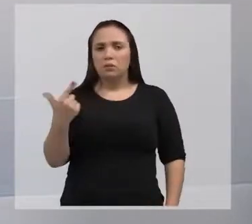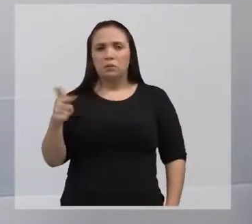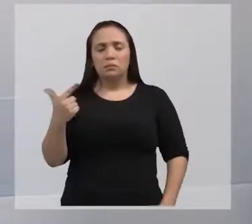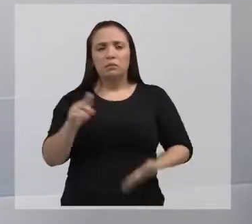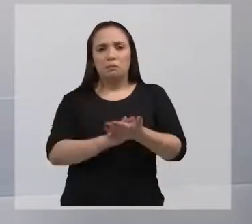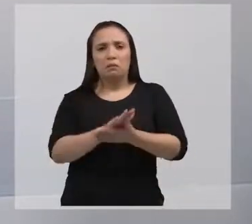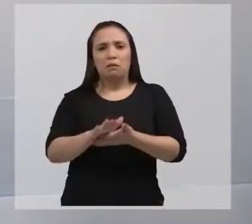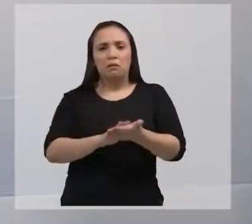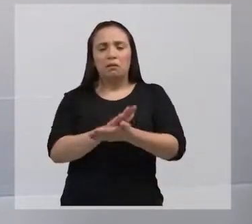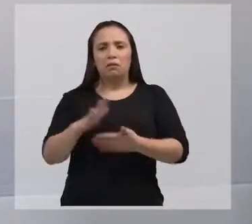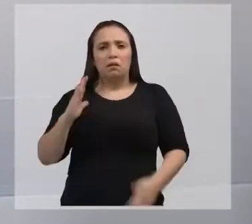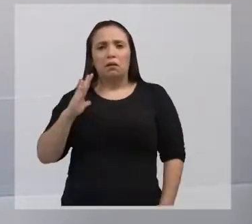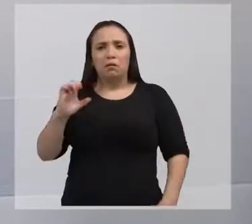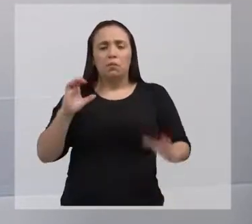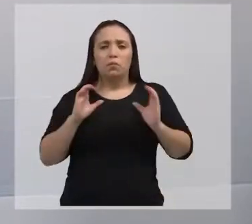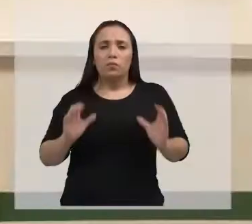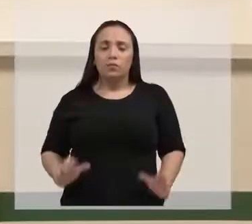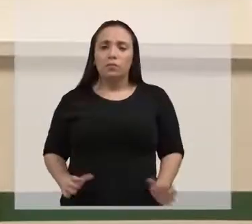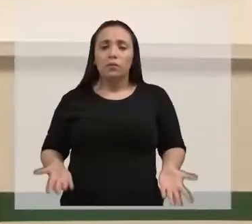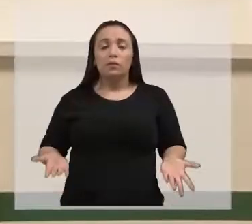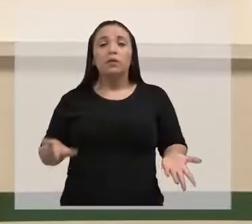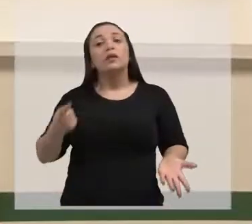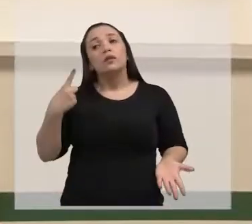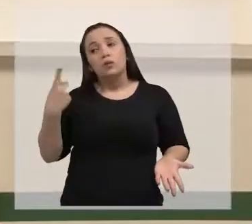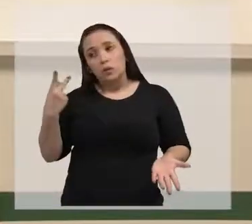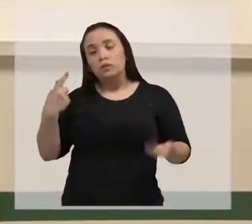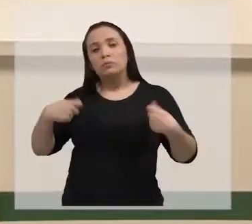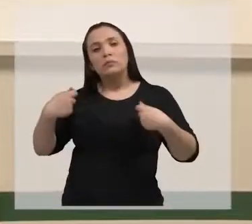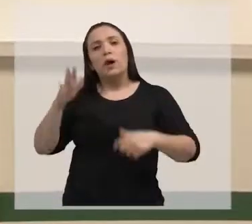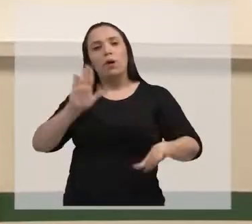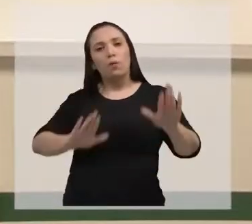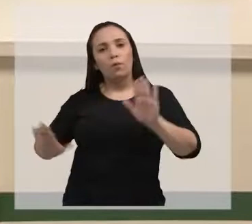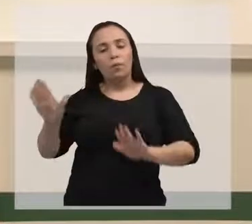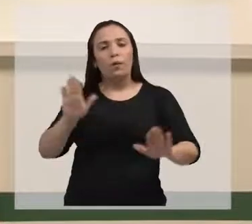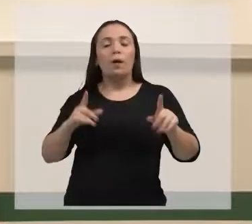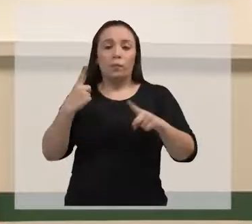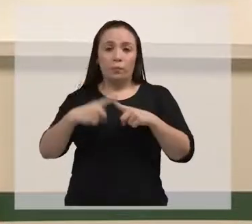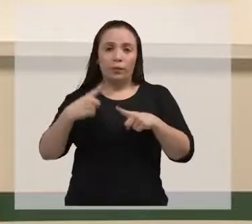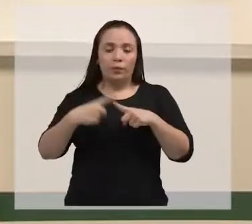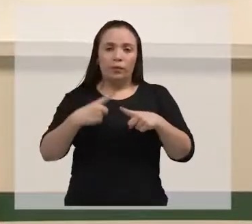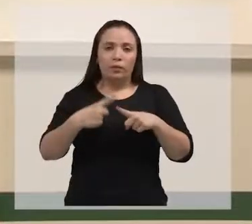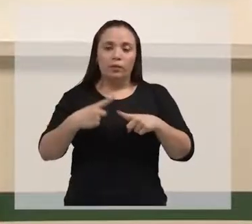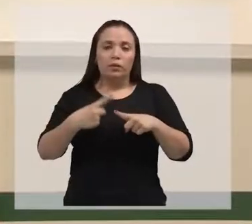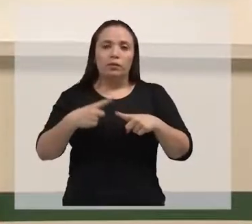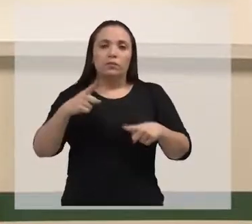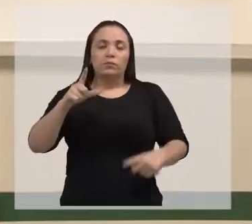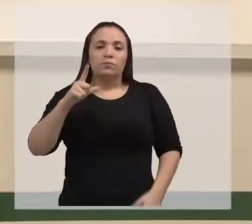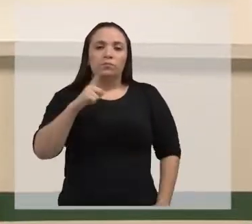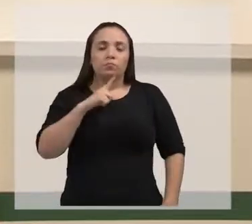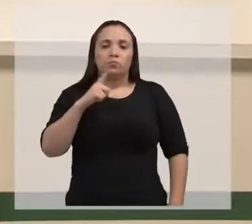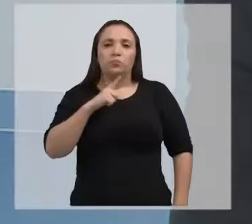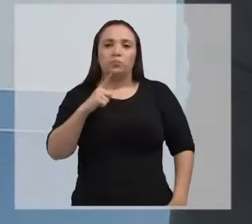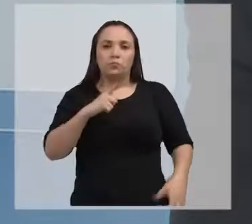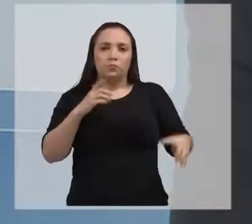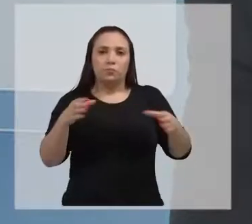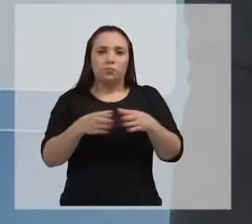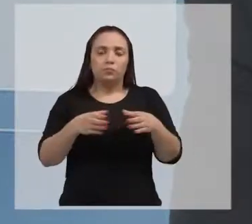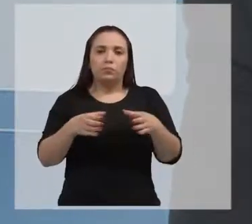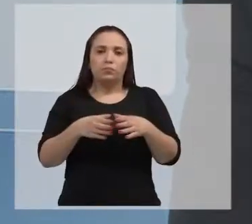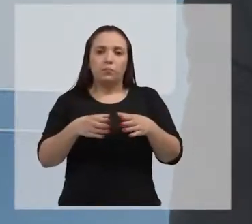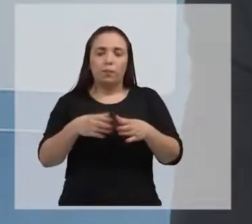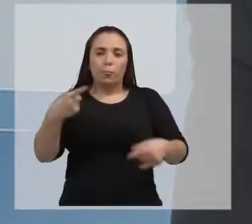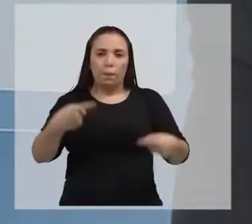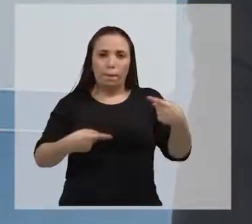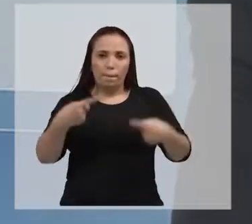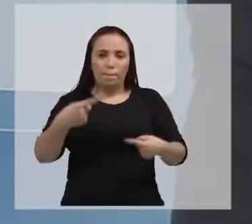Pobre de um país e o que pior, precisa... Luiz, o pior é que a gente tem que ter cuidado, sabe por quê? Porque no meio desse processo tem uma destruição da classe política que pode levar a